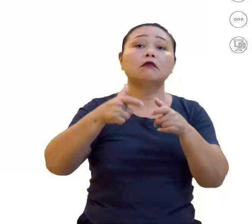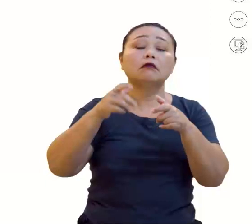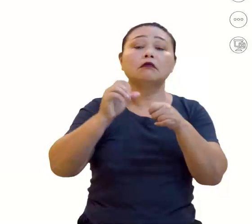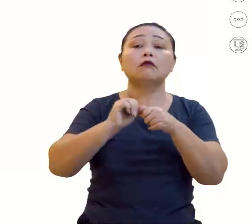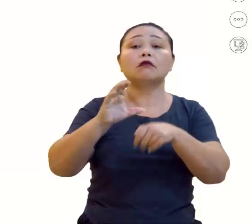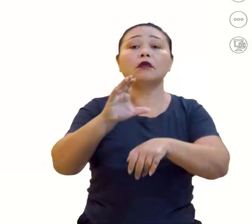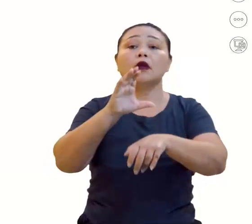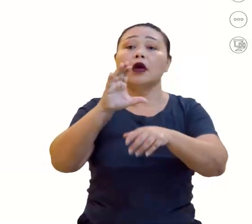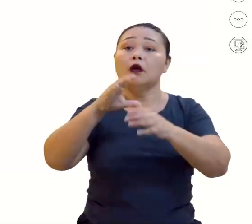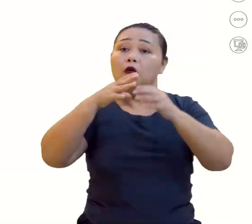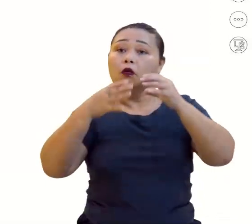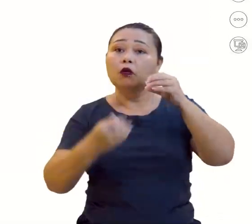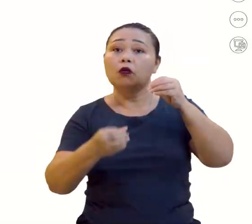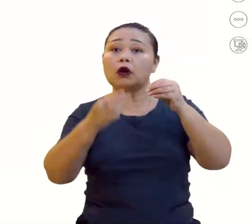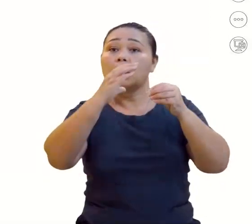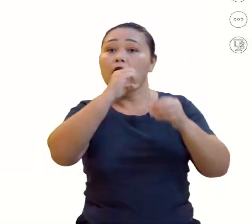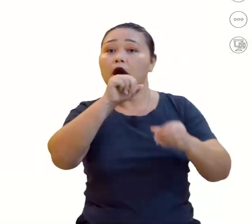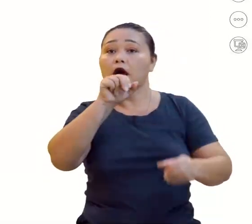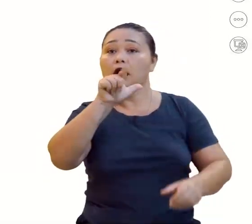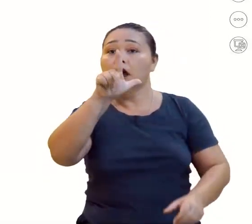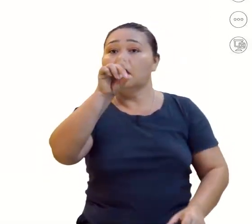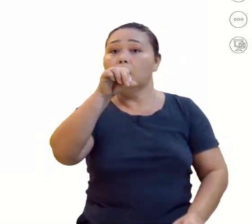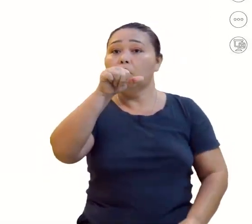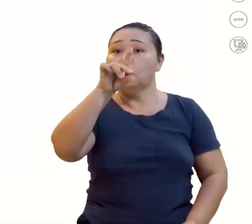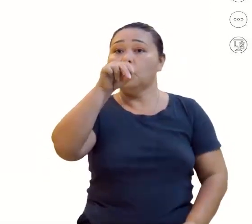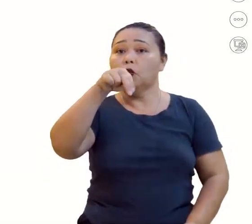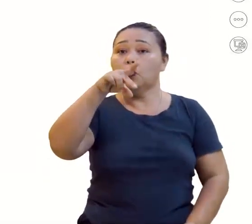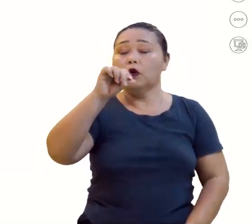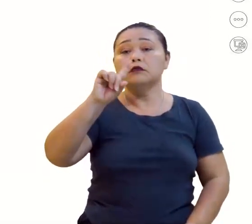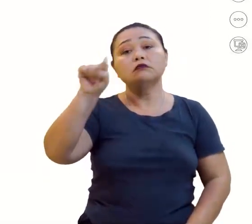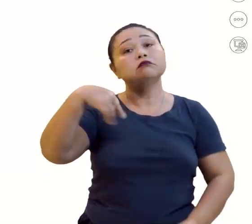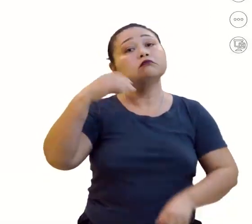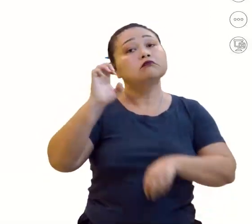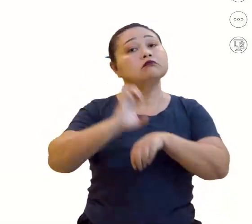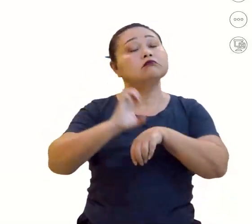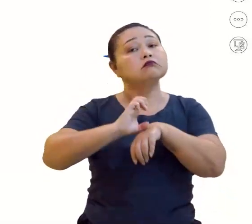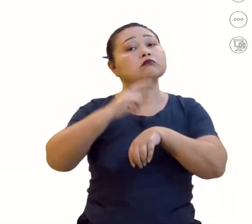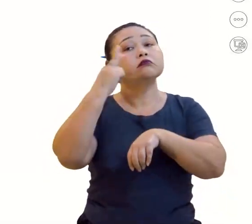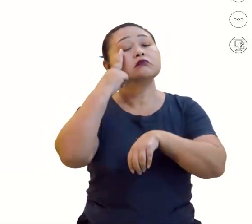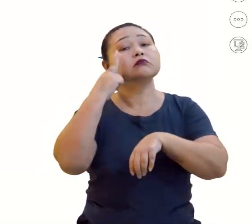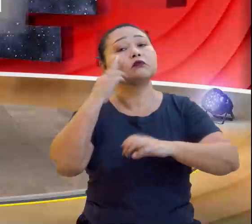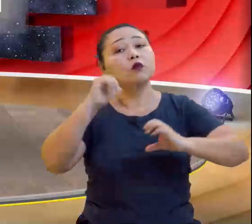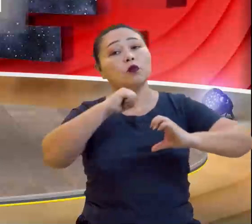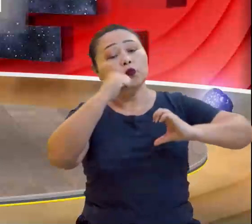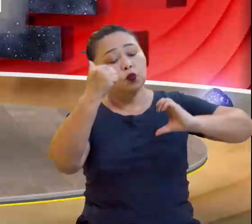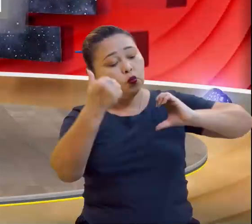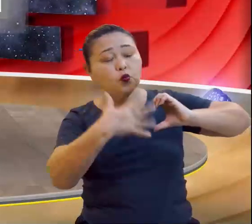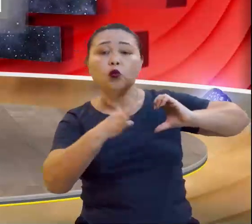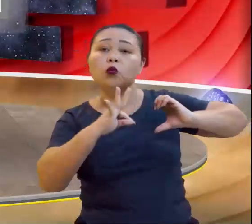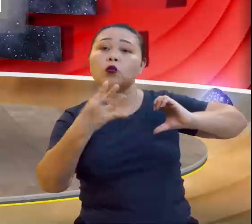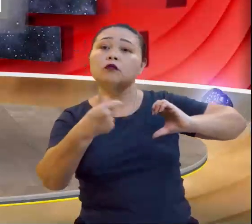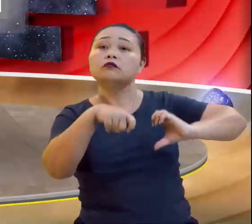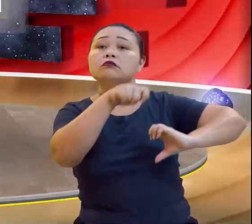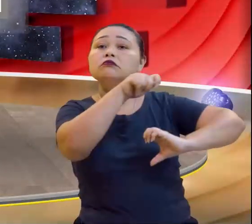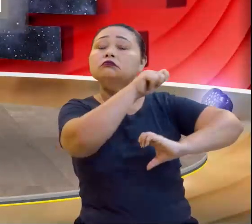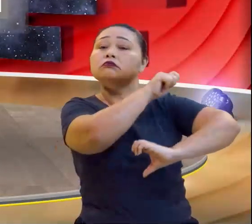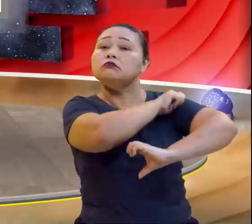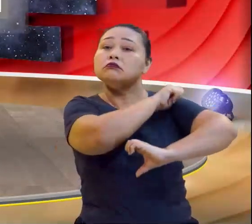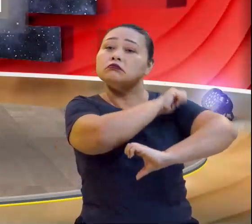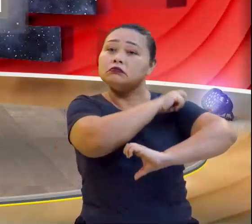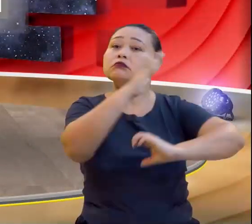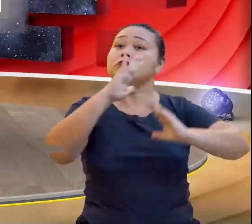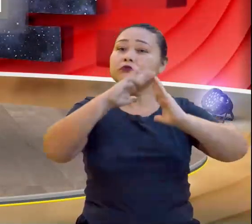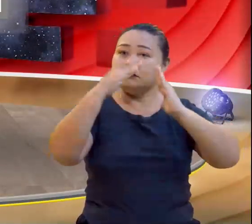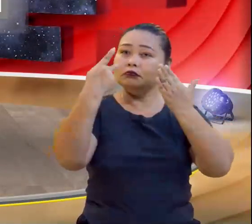aí da mediação tecnológica no estado de Rondônia. Então, beijo no coração aos meninos da Valdemiro e